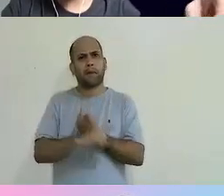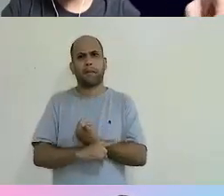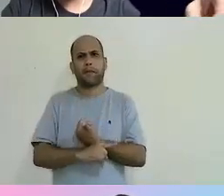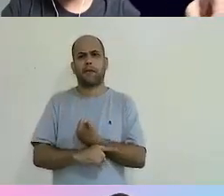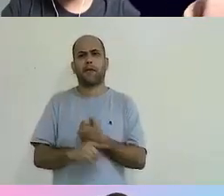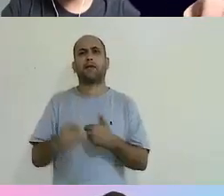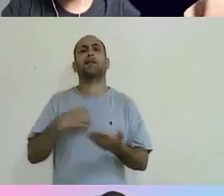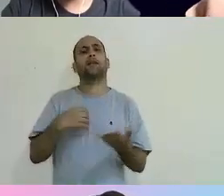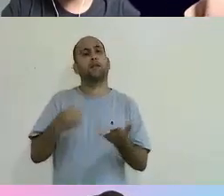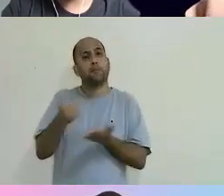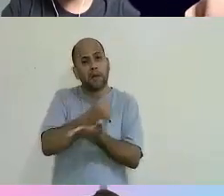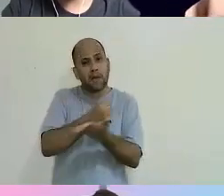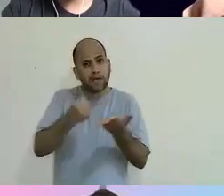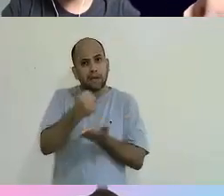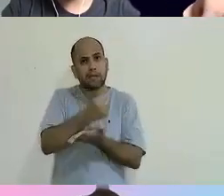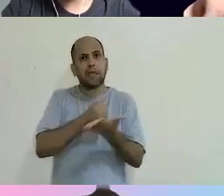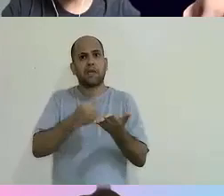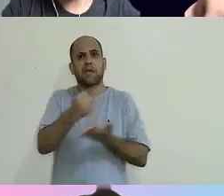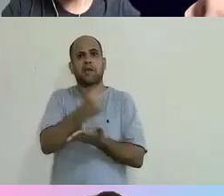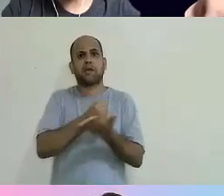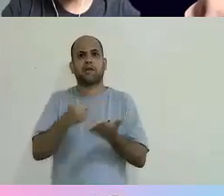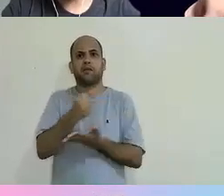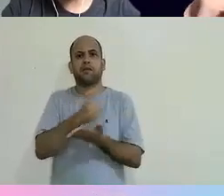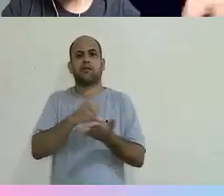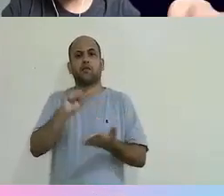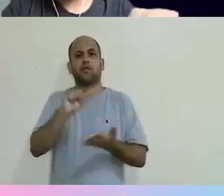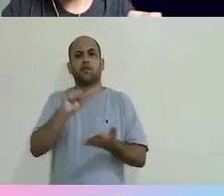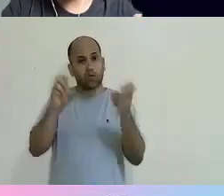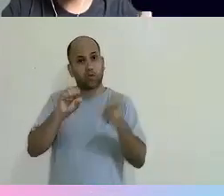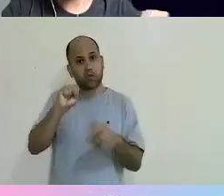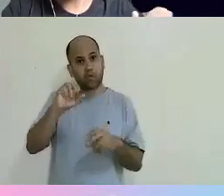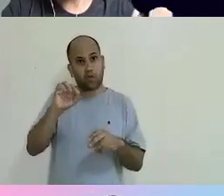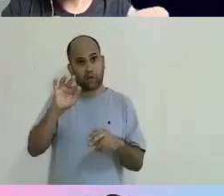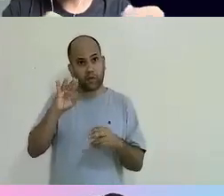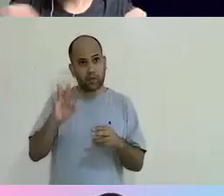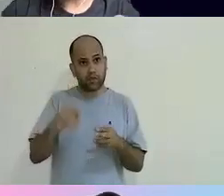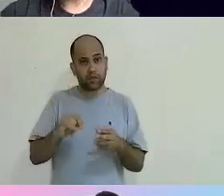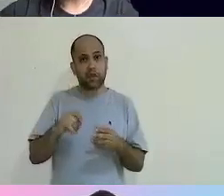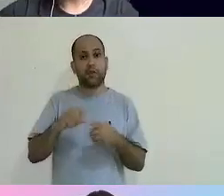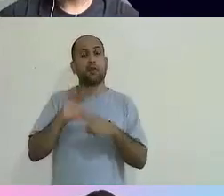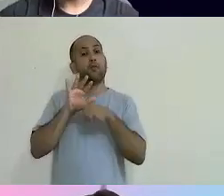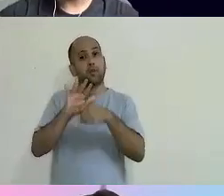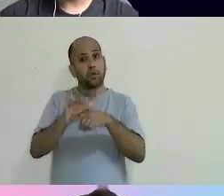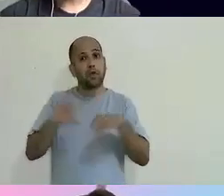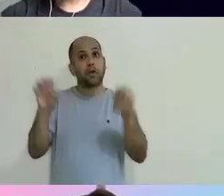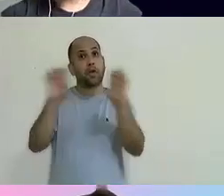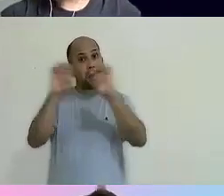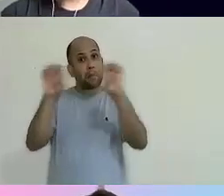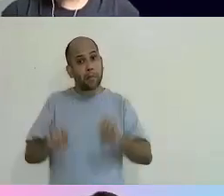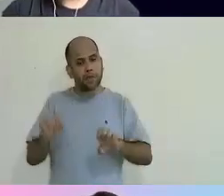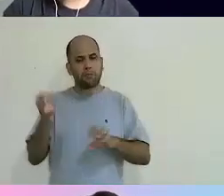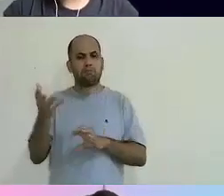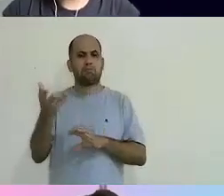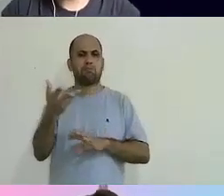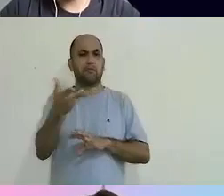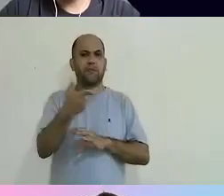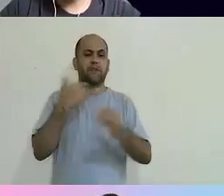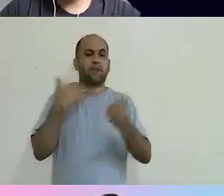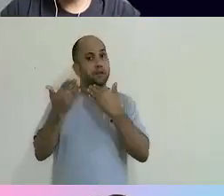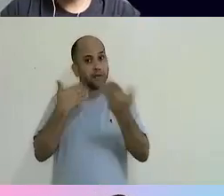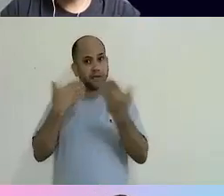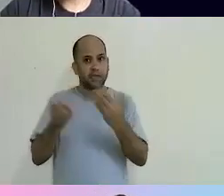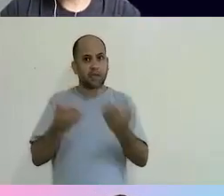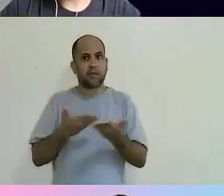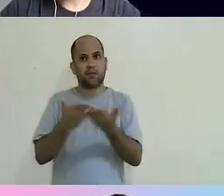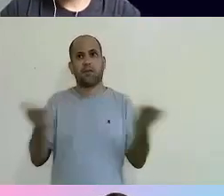um embasamento para ele das soft skills, a gente trouxe empresas super legais, né, para conversar com ele, a